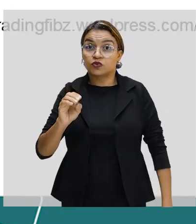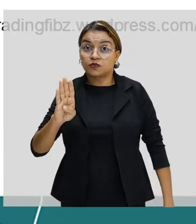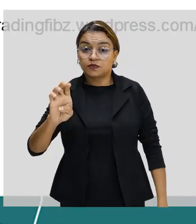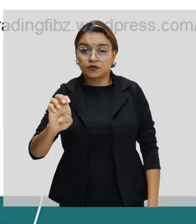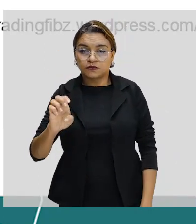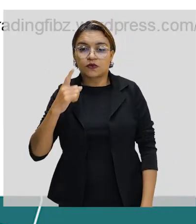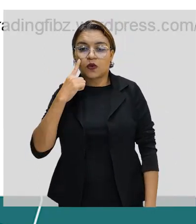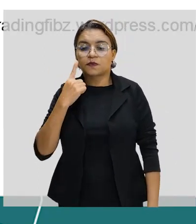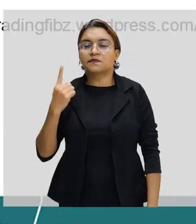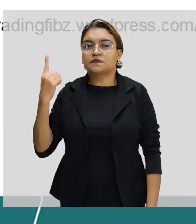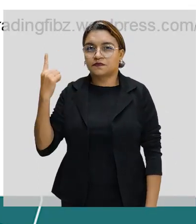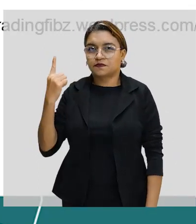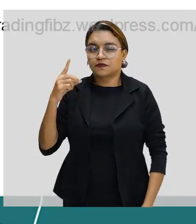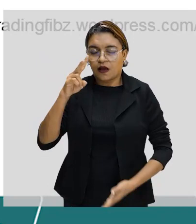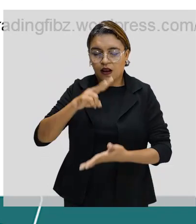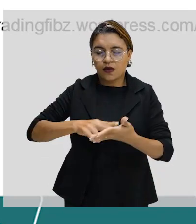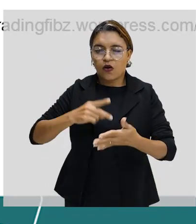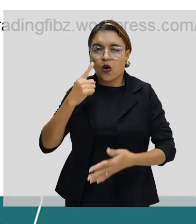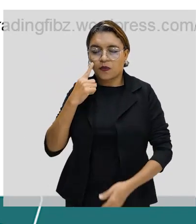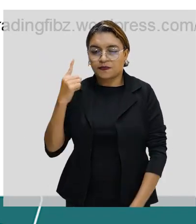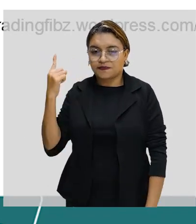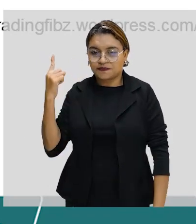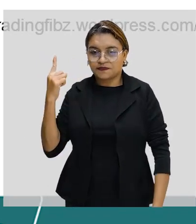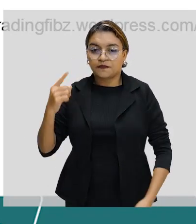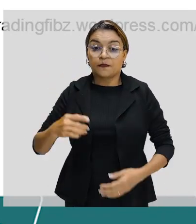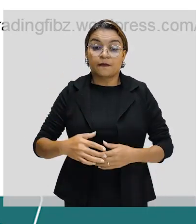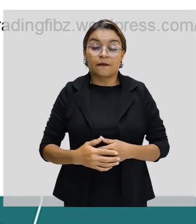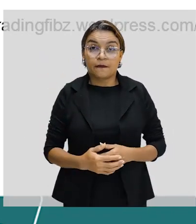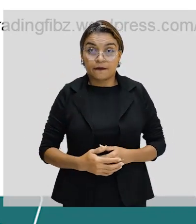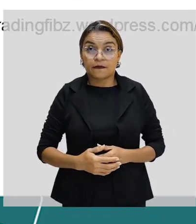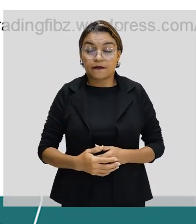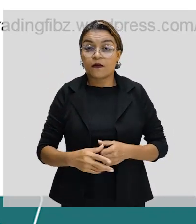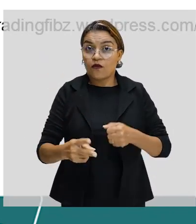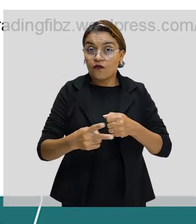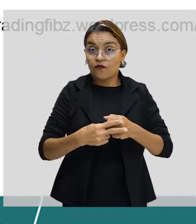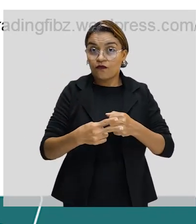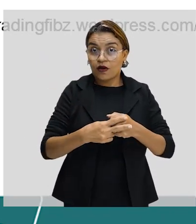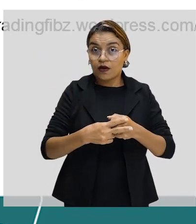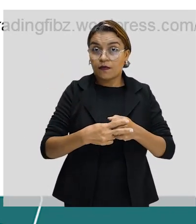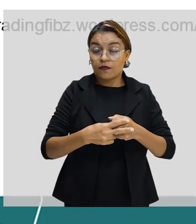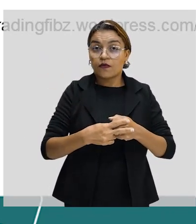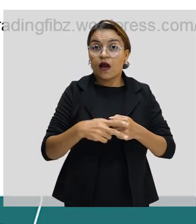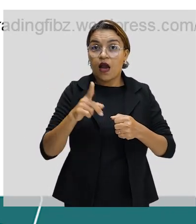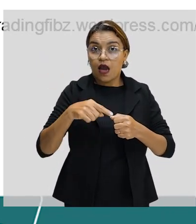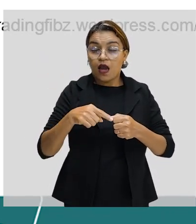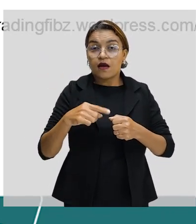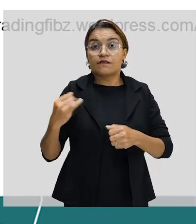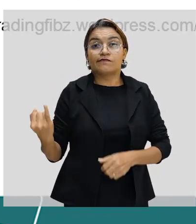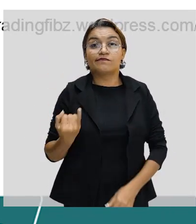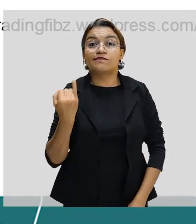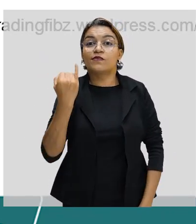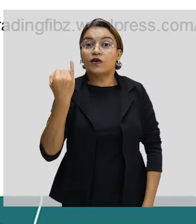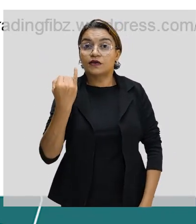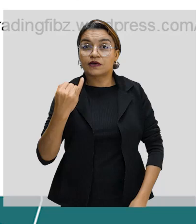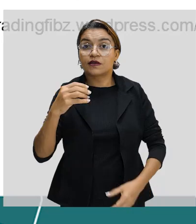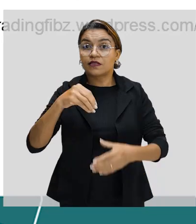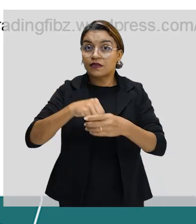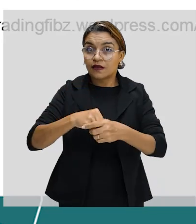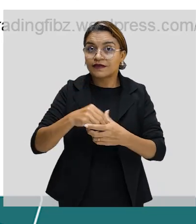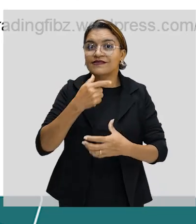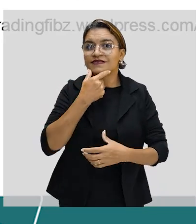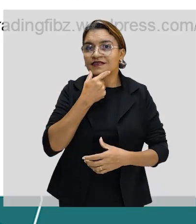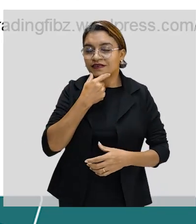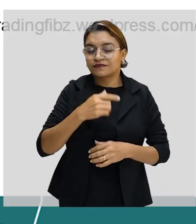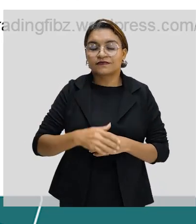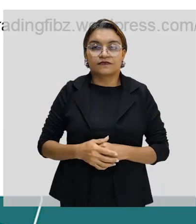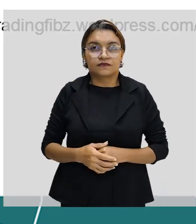very important verb in English language. O verbo to be é um verbo muito importante da língua inglesa. Com